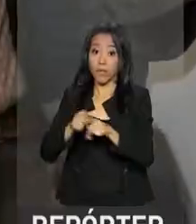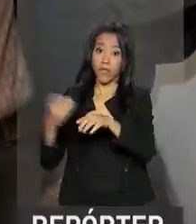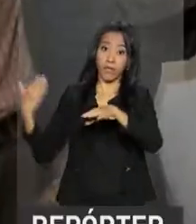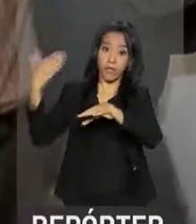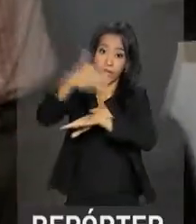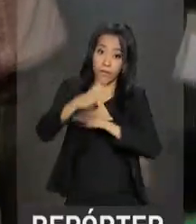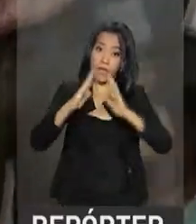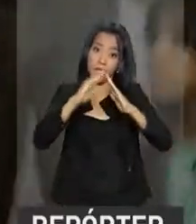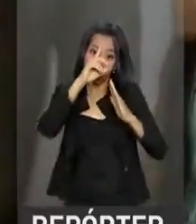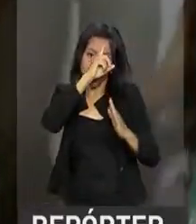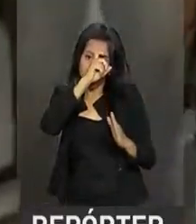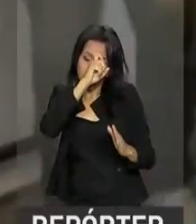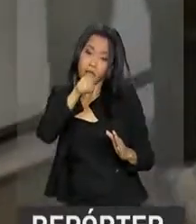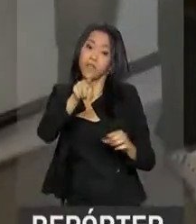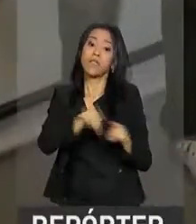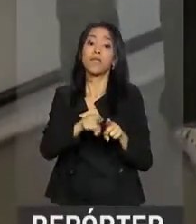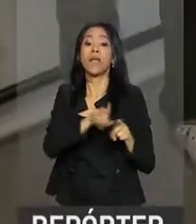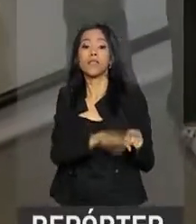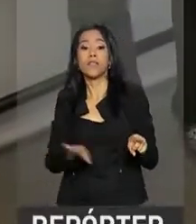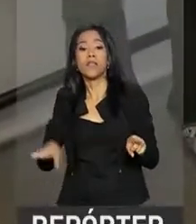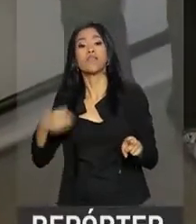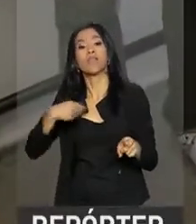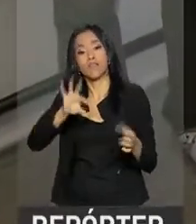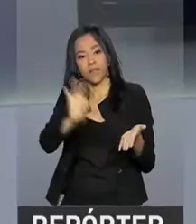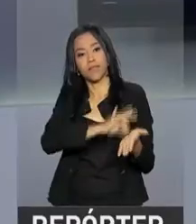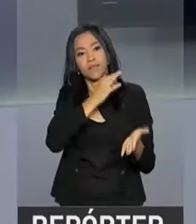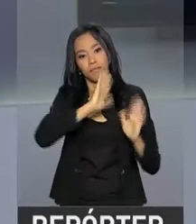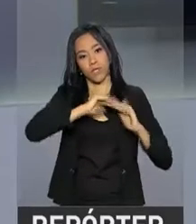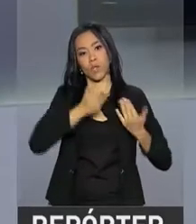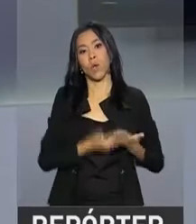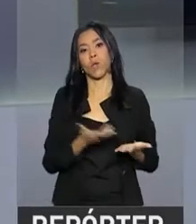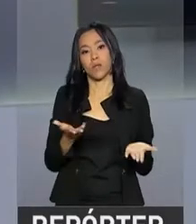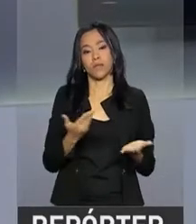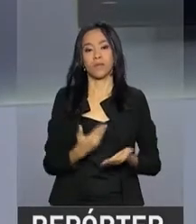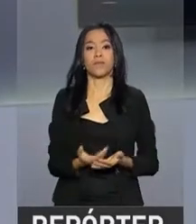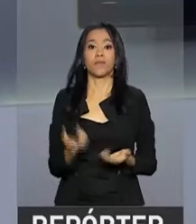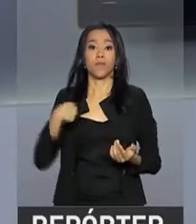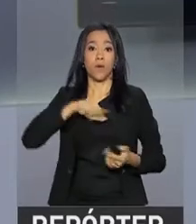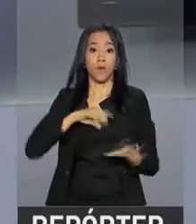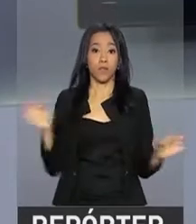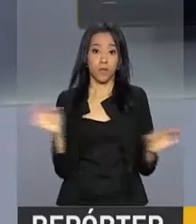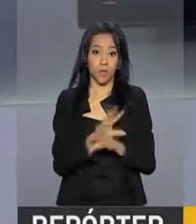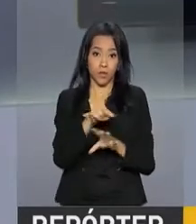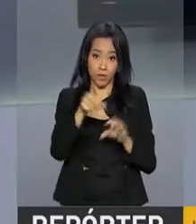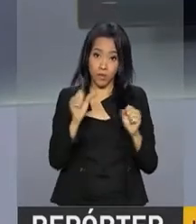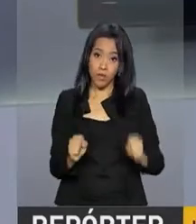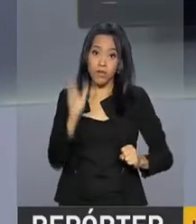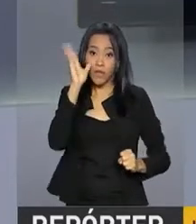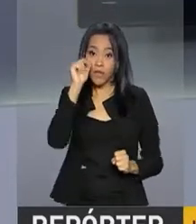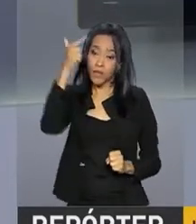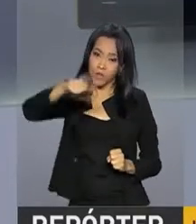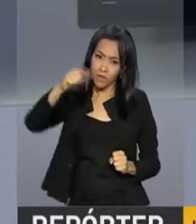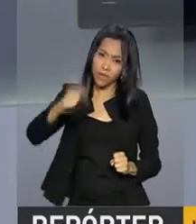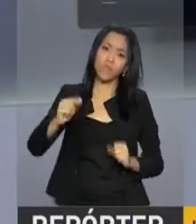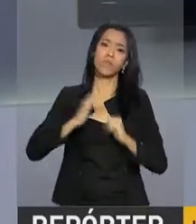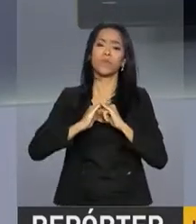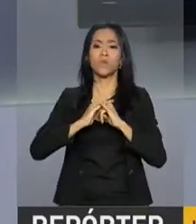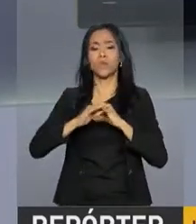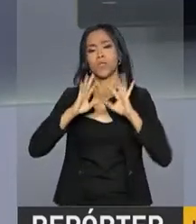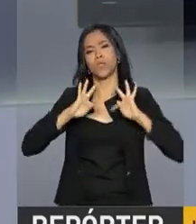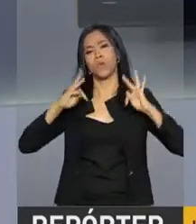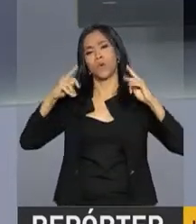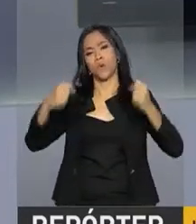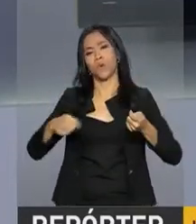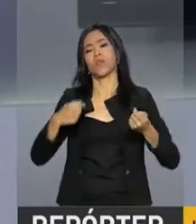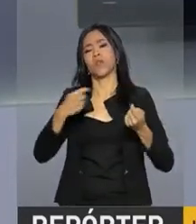saúde e as crianças vão ser matriculadas nas escolas. Nós ficamos por aqui. Você pode rever as reportagens no YouTube e toda